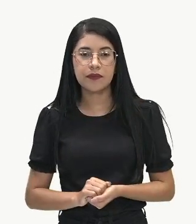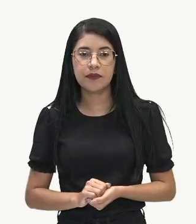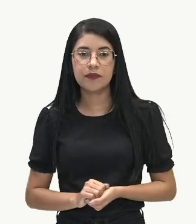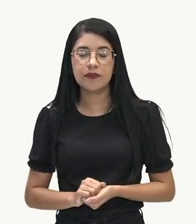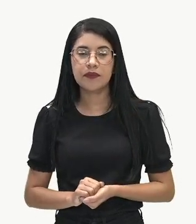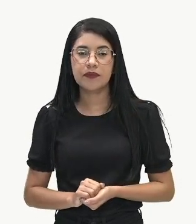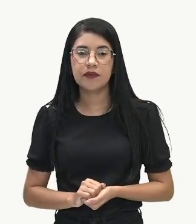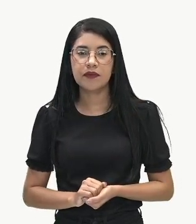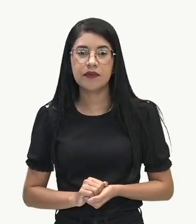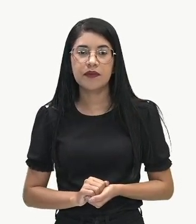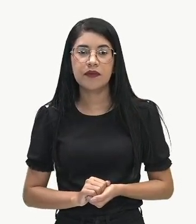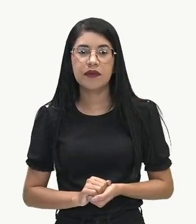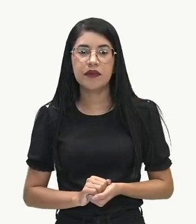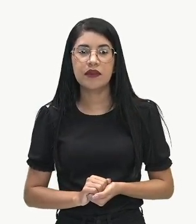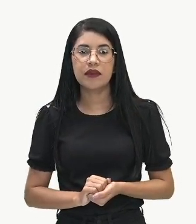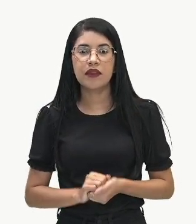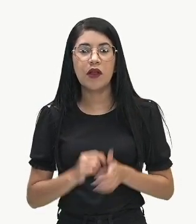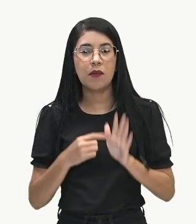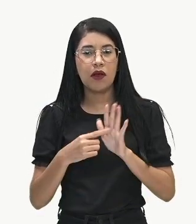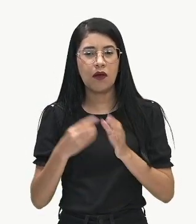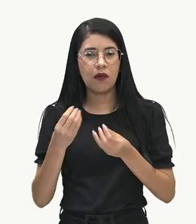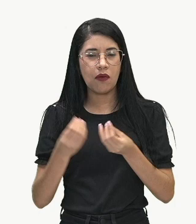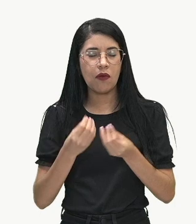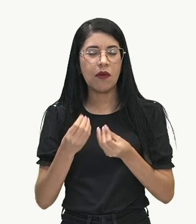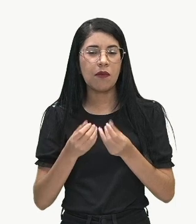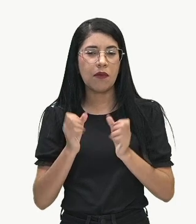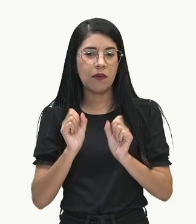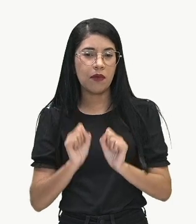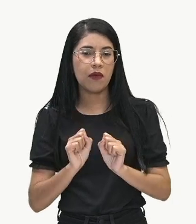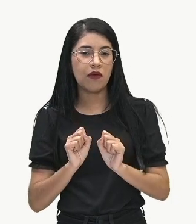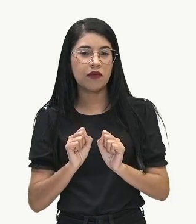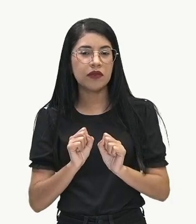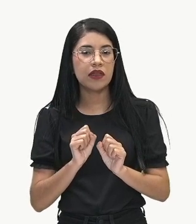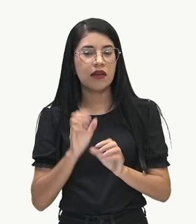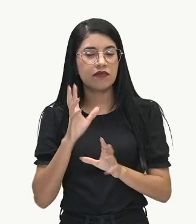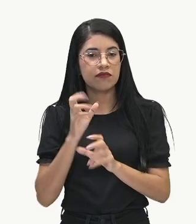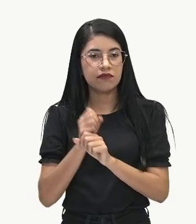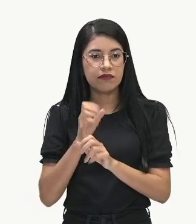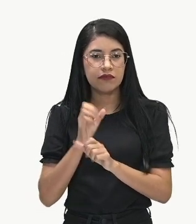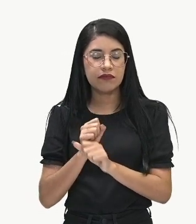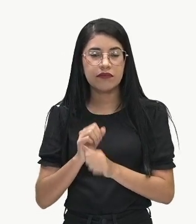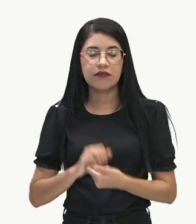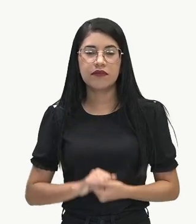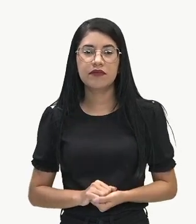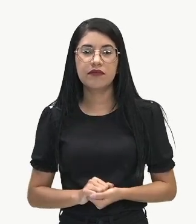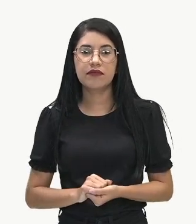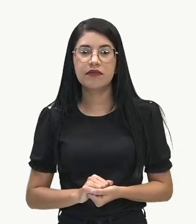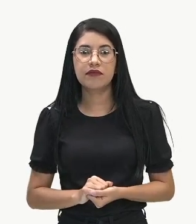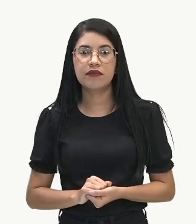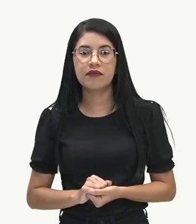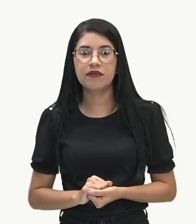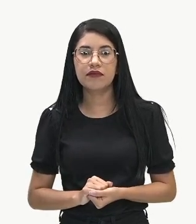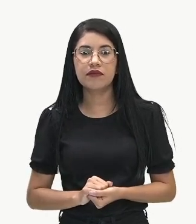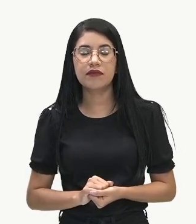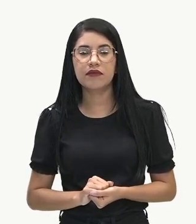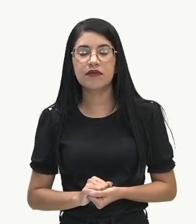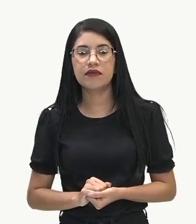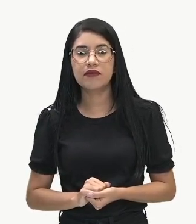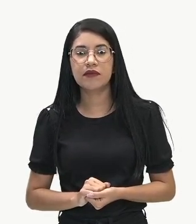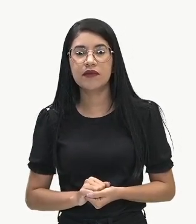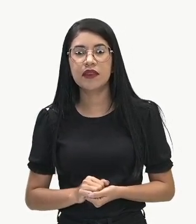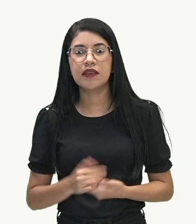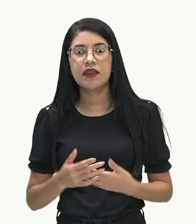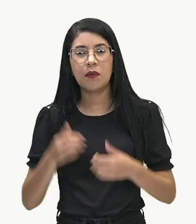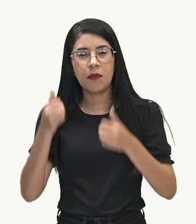os dois e como pode aparecer em gráfico, tá? Beleza. Dito isso,